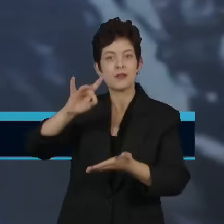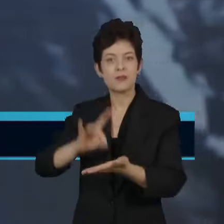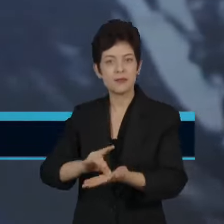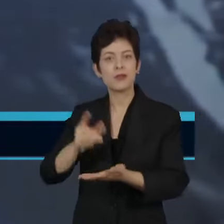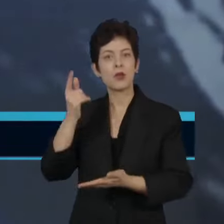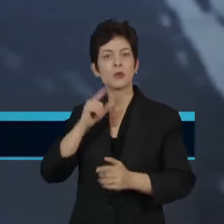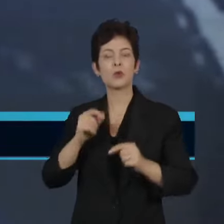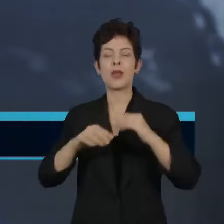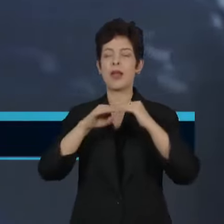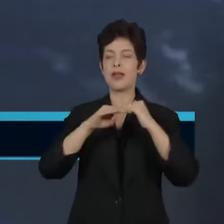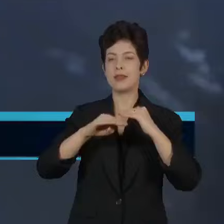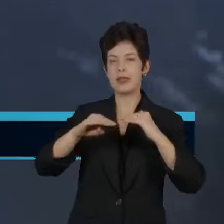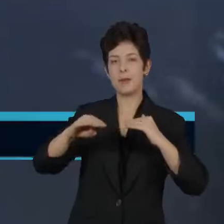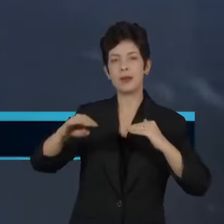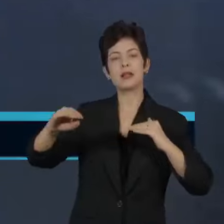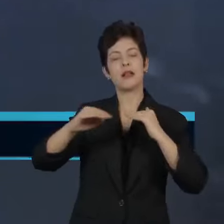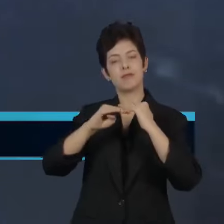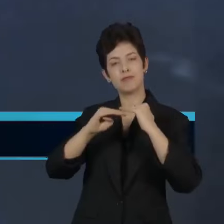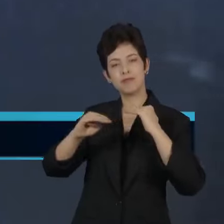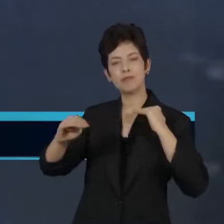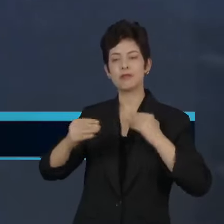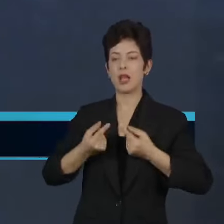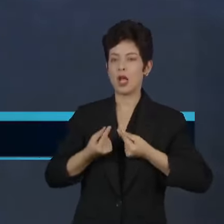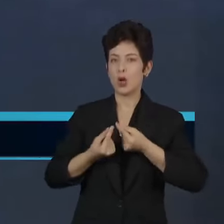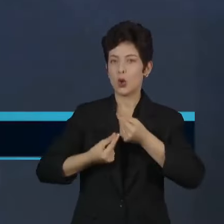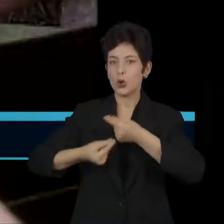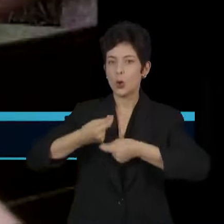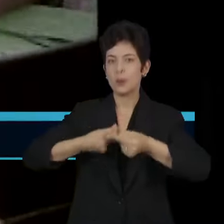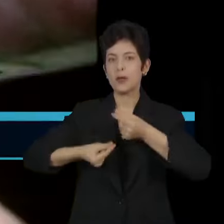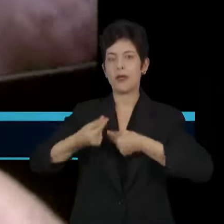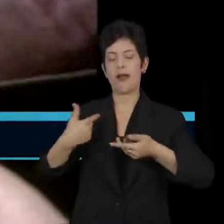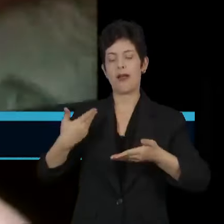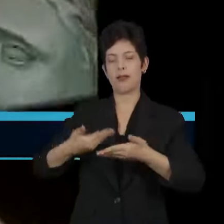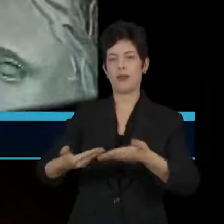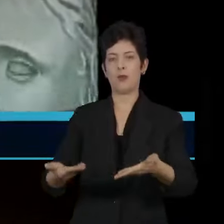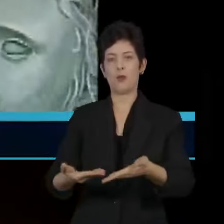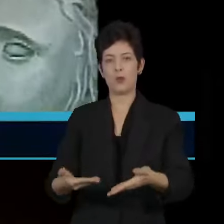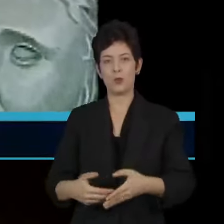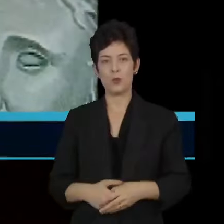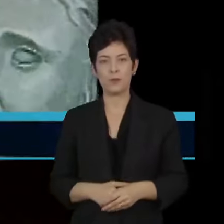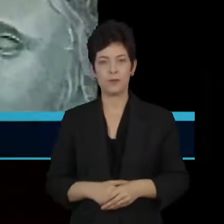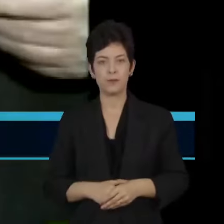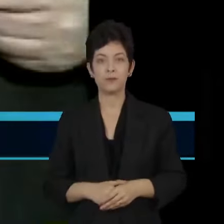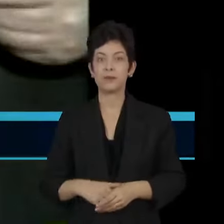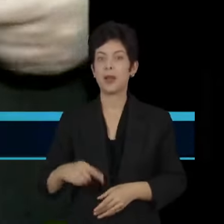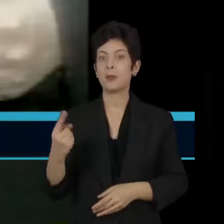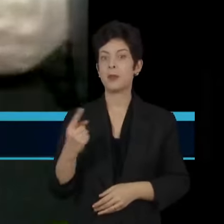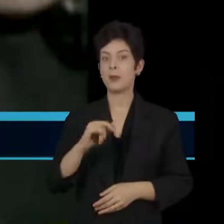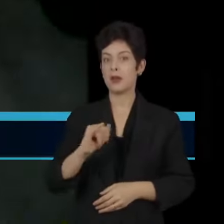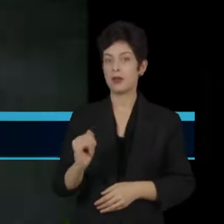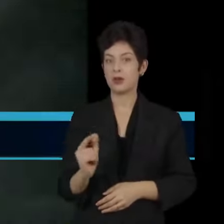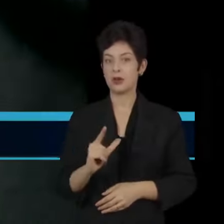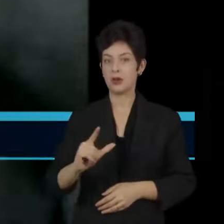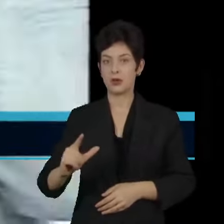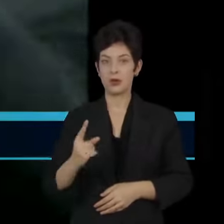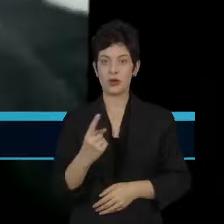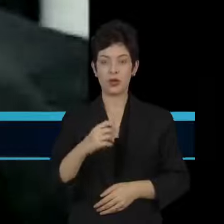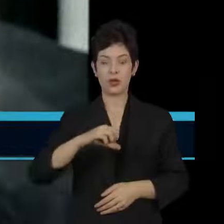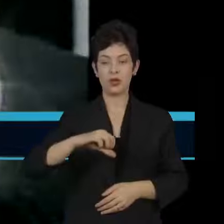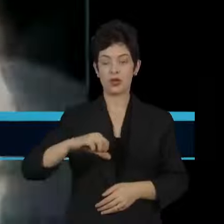base da estabilidade Econômica que persiste até hoje primeo de julho de